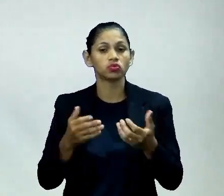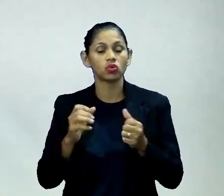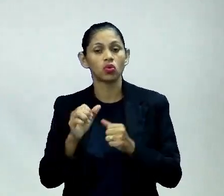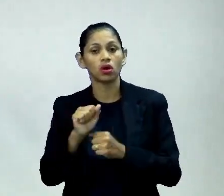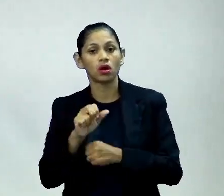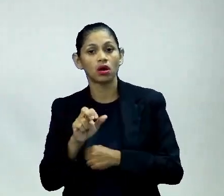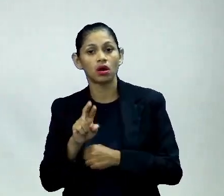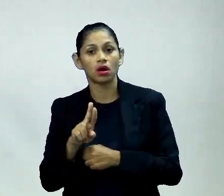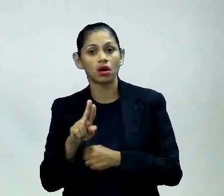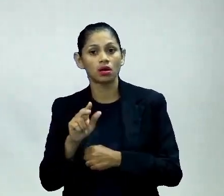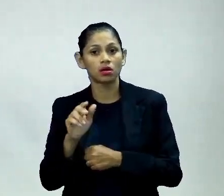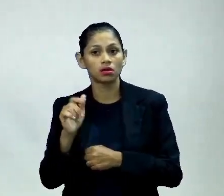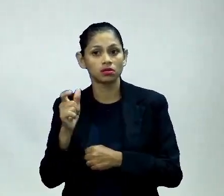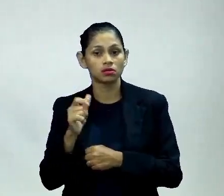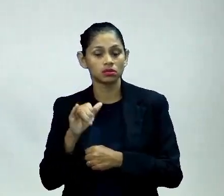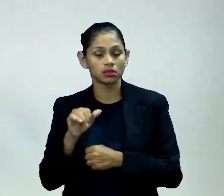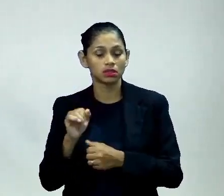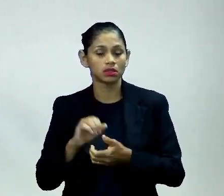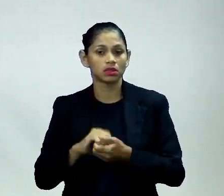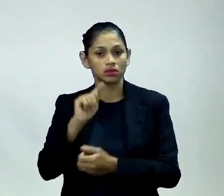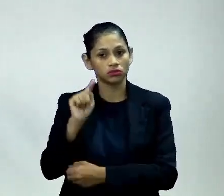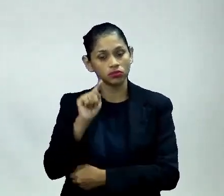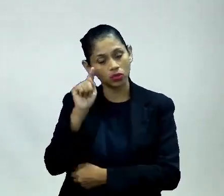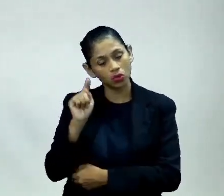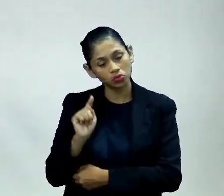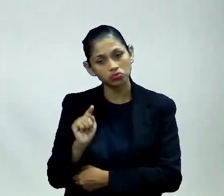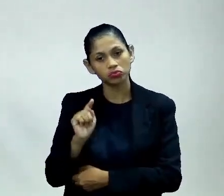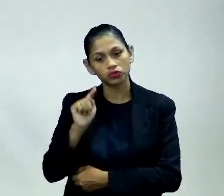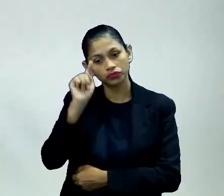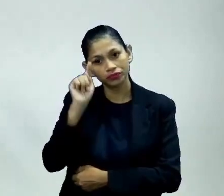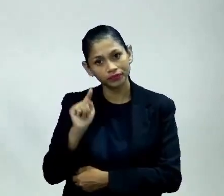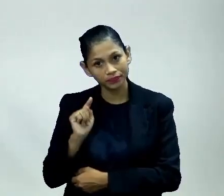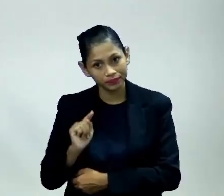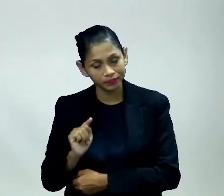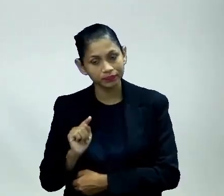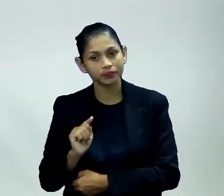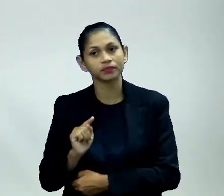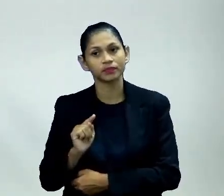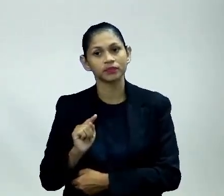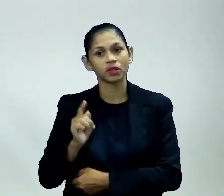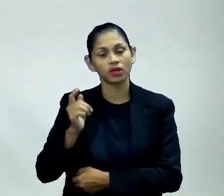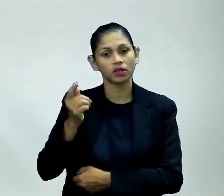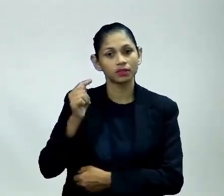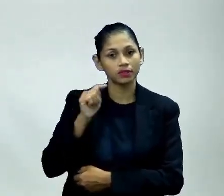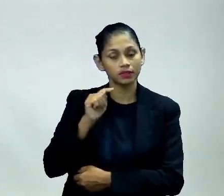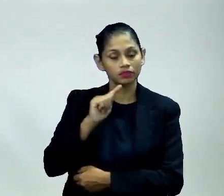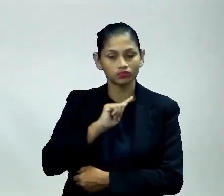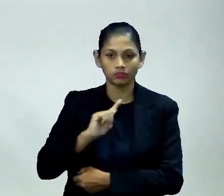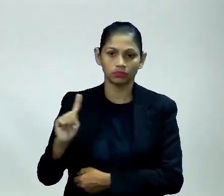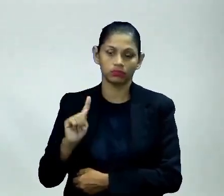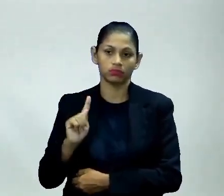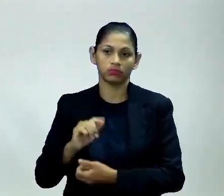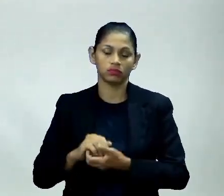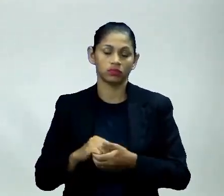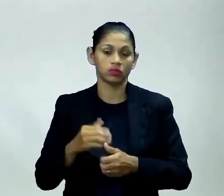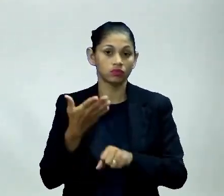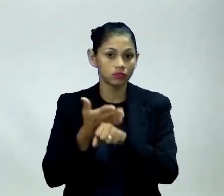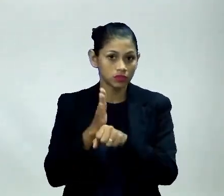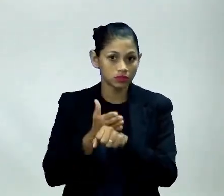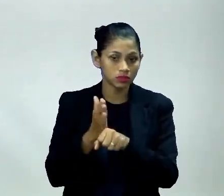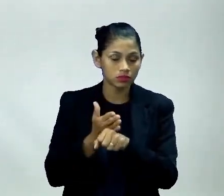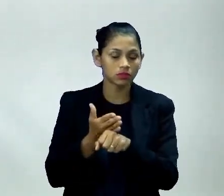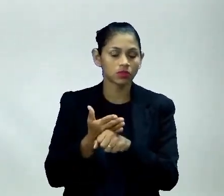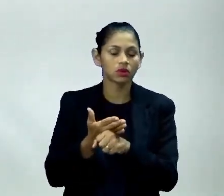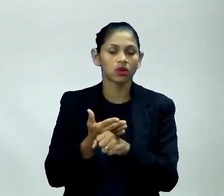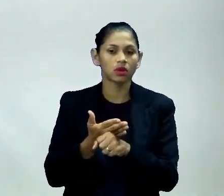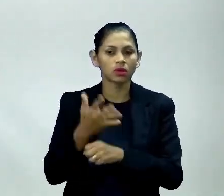afirmativa, negativa e interrogativa. Então, iremos exercitar hoje o que nós aprendemos tanto na aula anterior